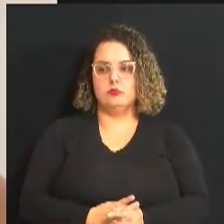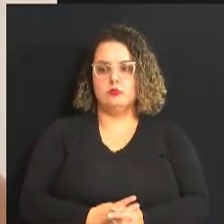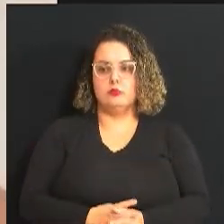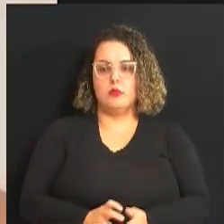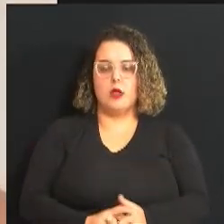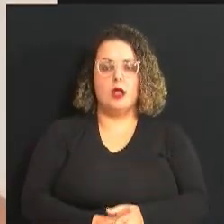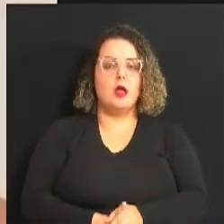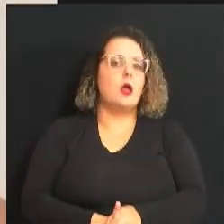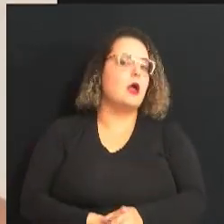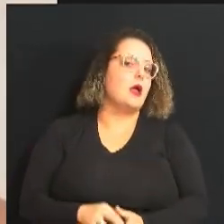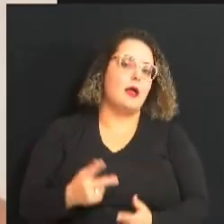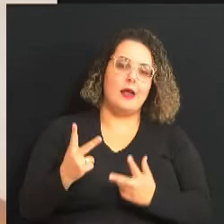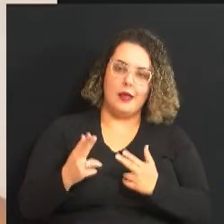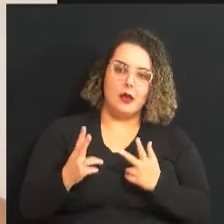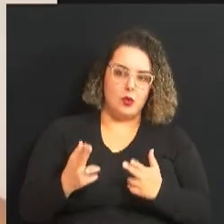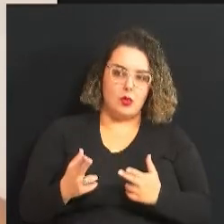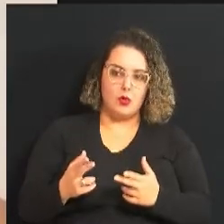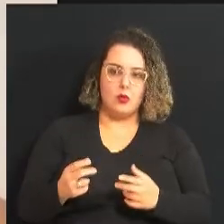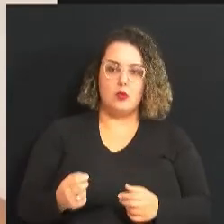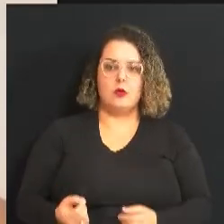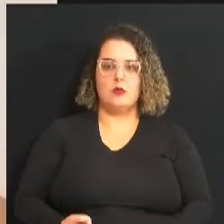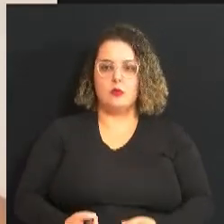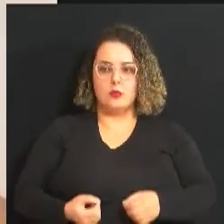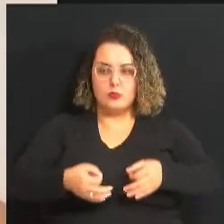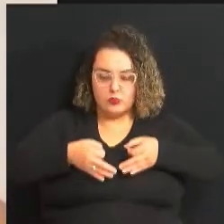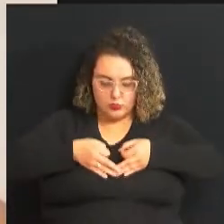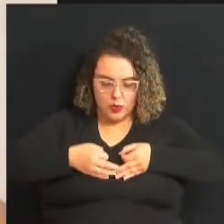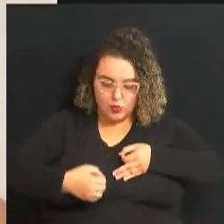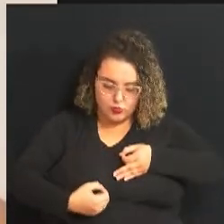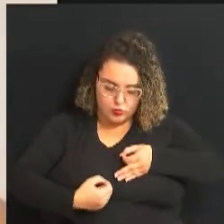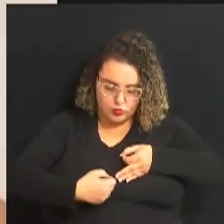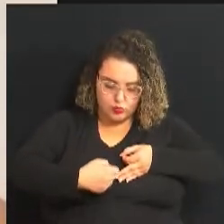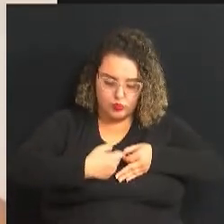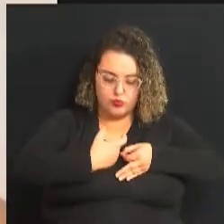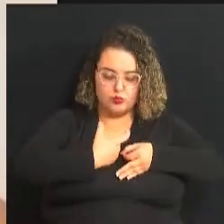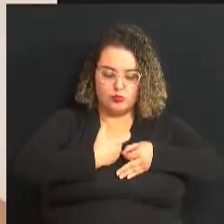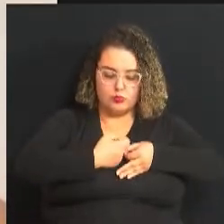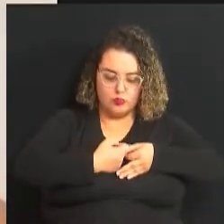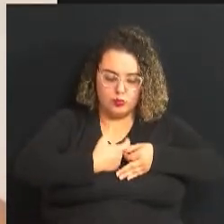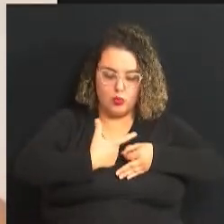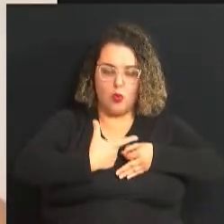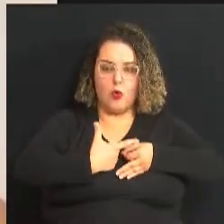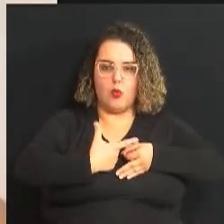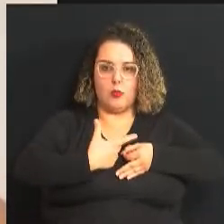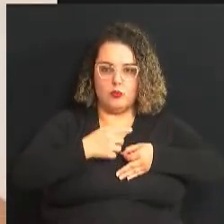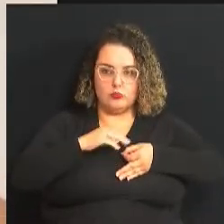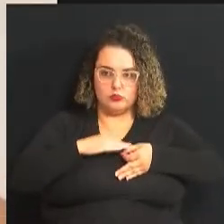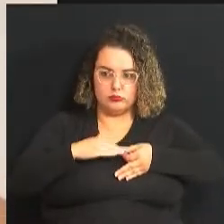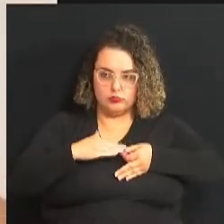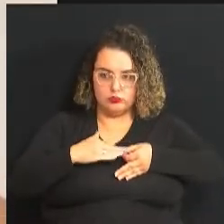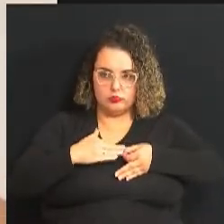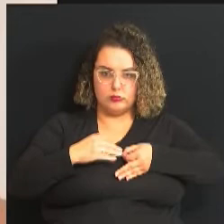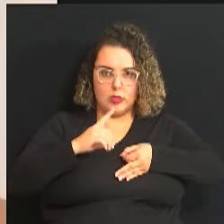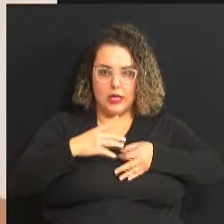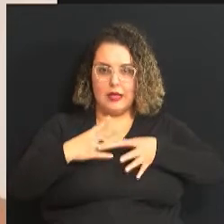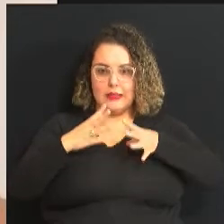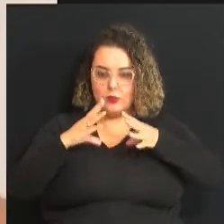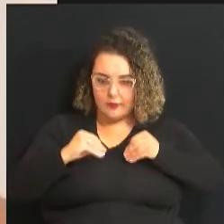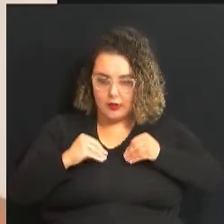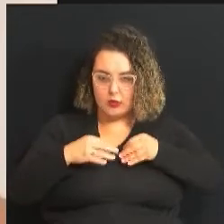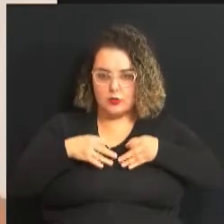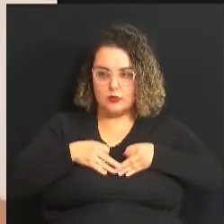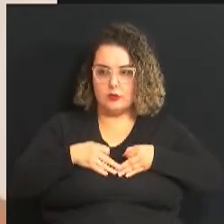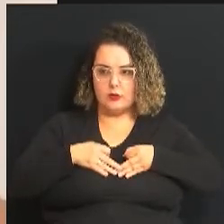que é um dispositivo que a gente coloca lá no fundo do útero, da cavidade uterina, não fica grudado no útero, tá? Ele